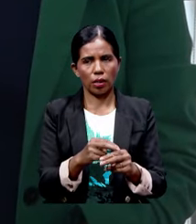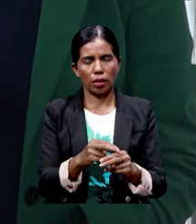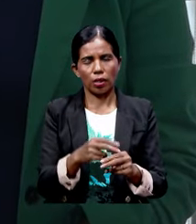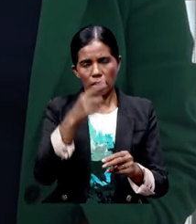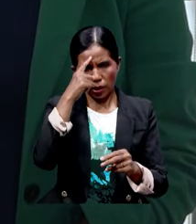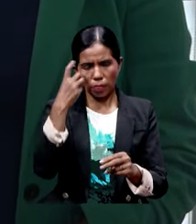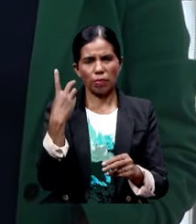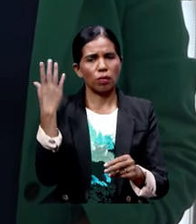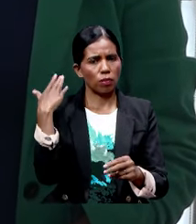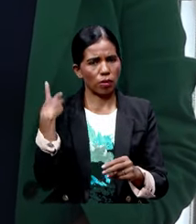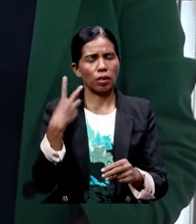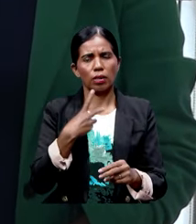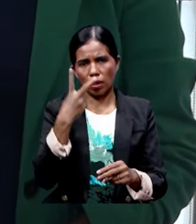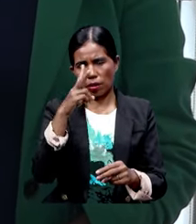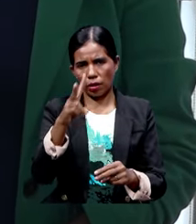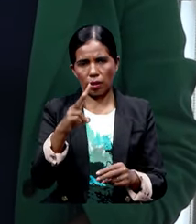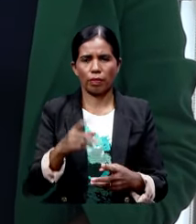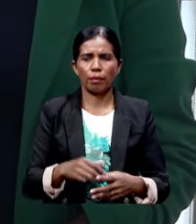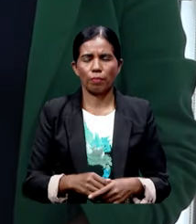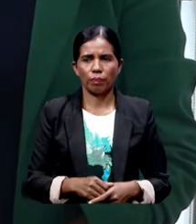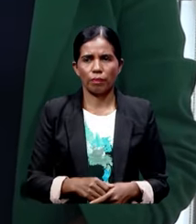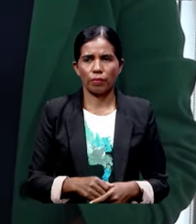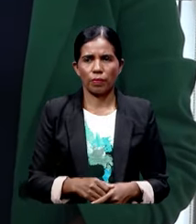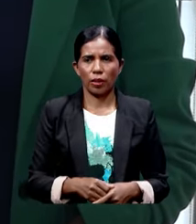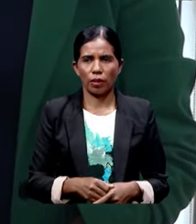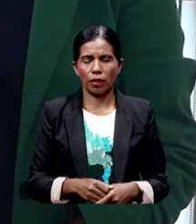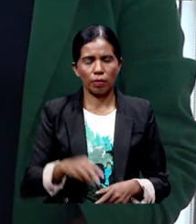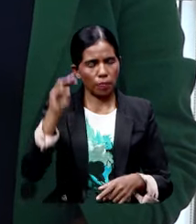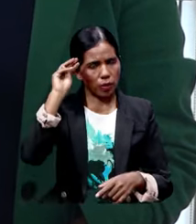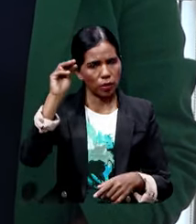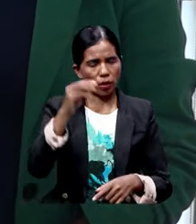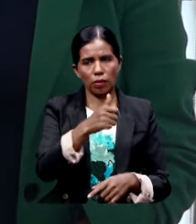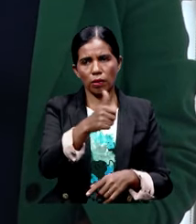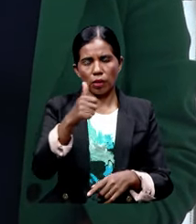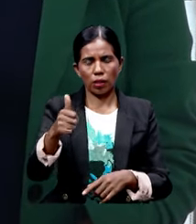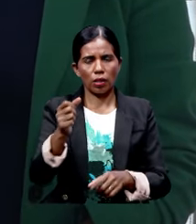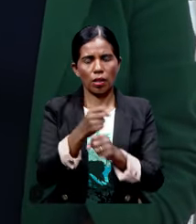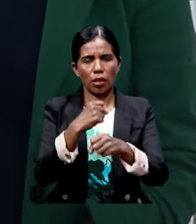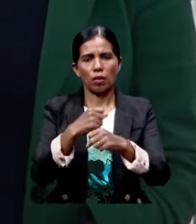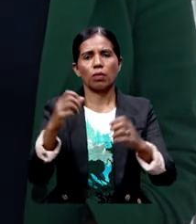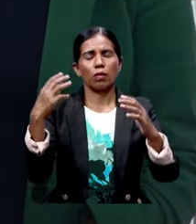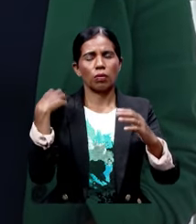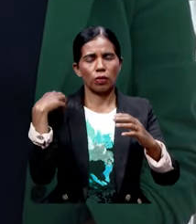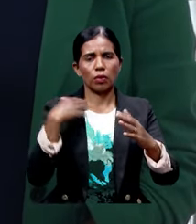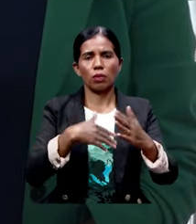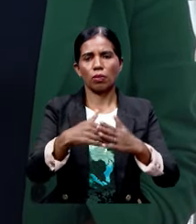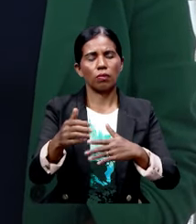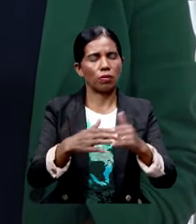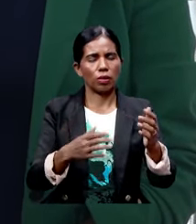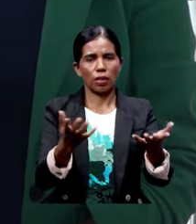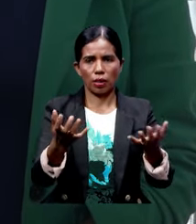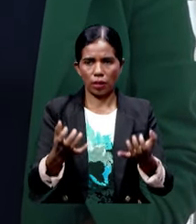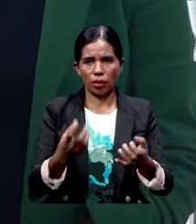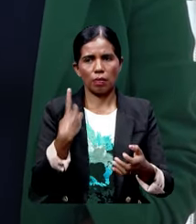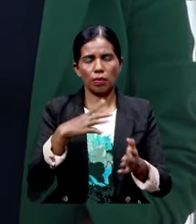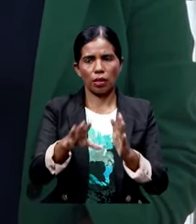tá, tá, o Ministério de Calo, conforme a carne, mas lá, da maneira a medida que